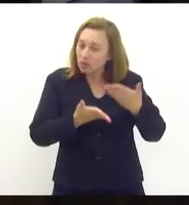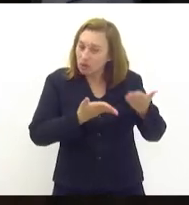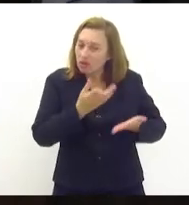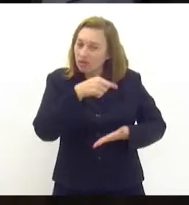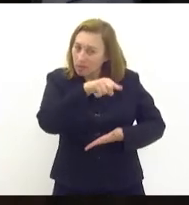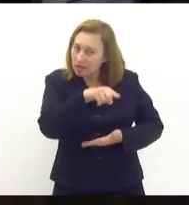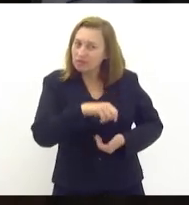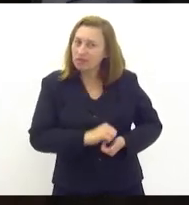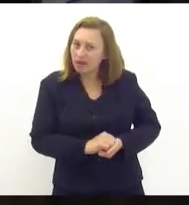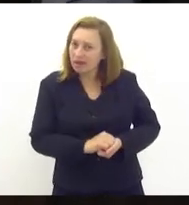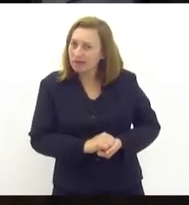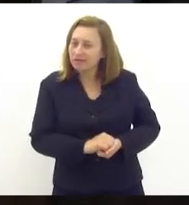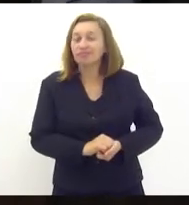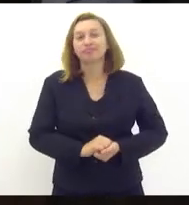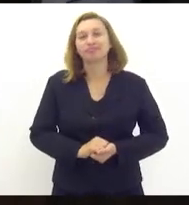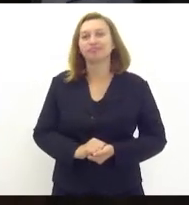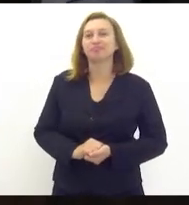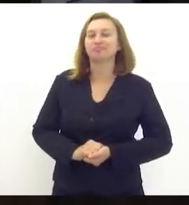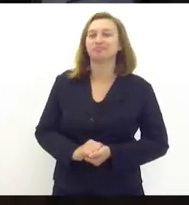tá